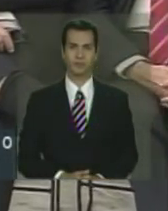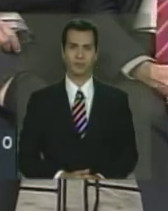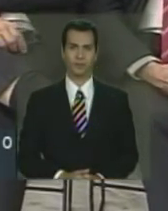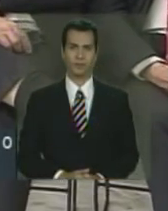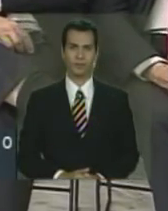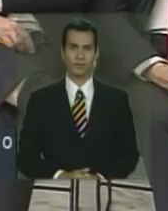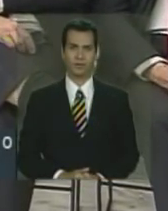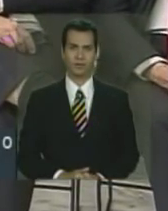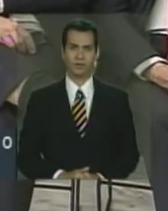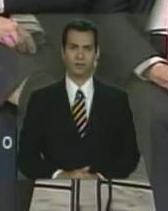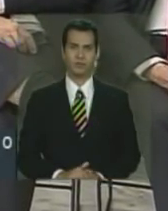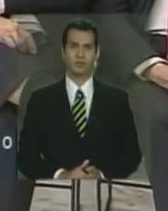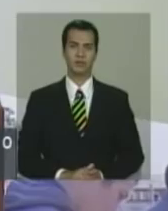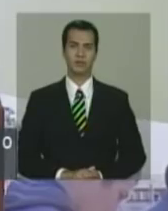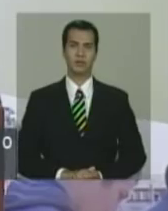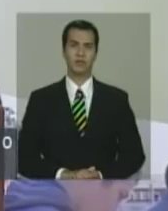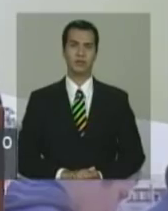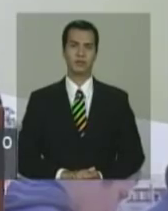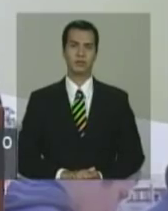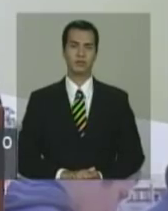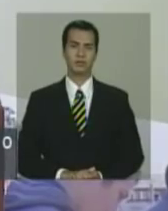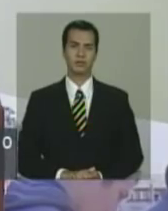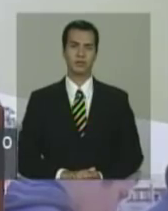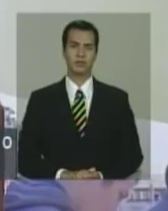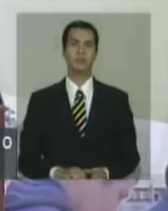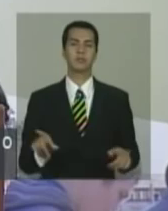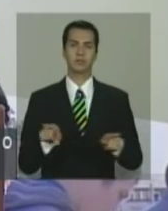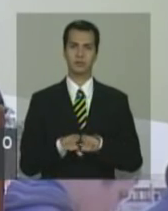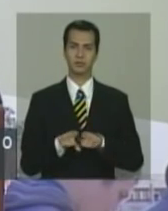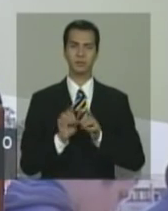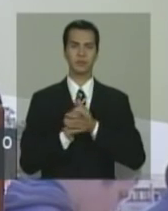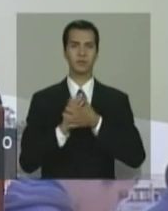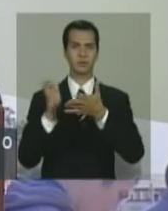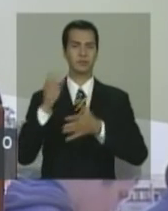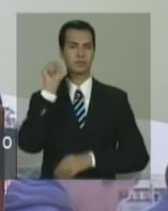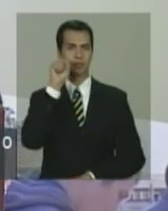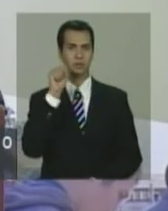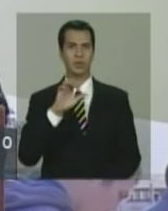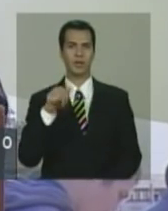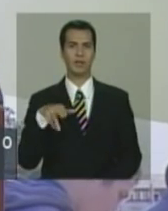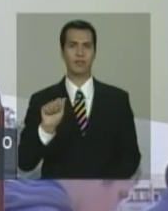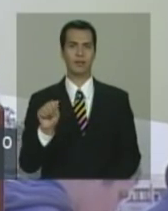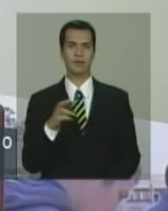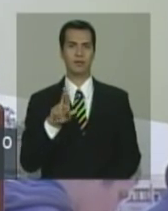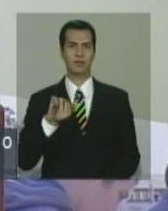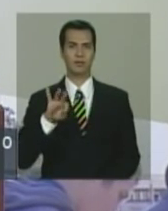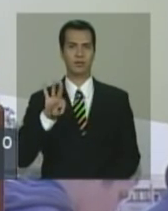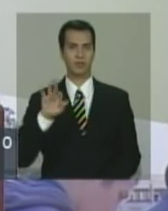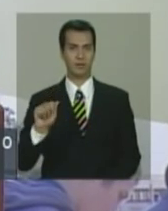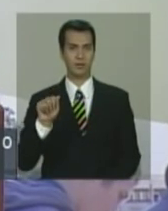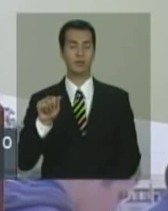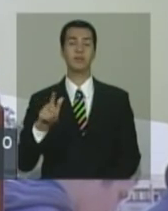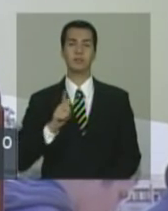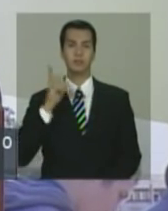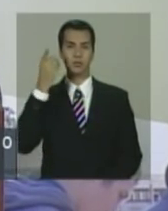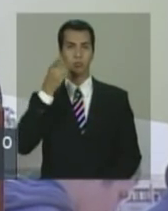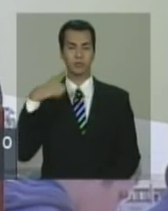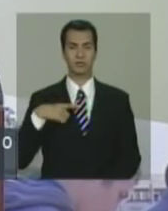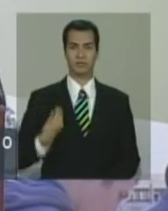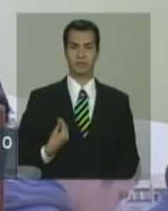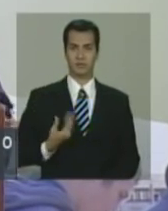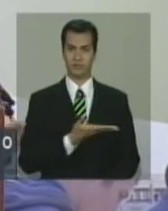Queria cumprimentar a senadora Ana Rita, os deputados federais aqui presentes,